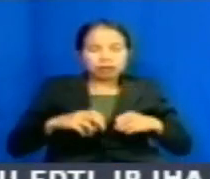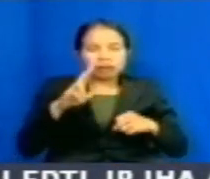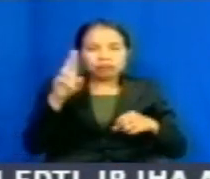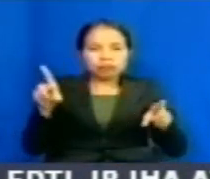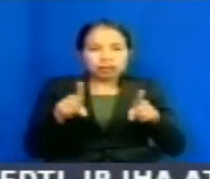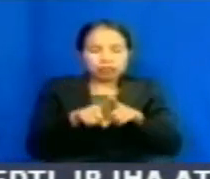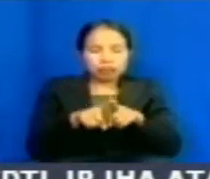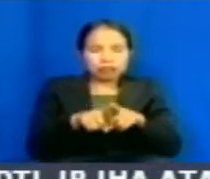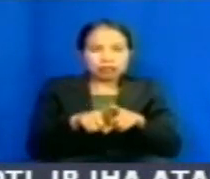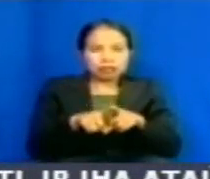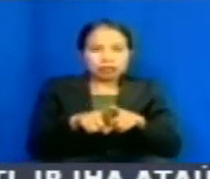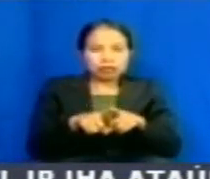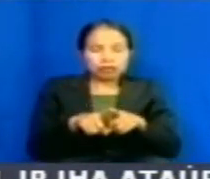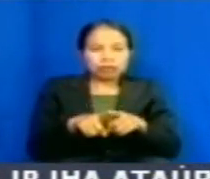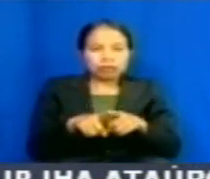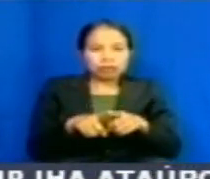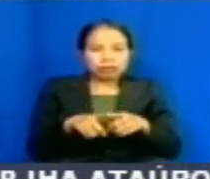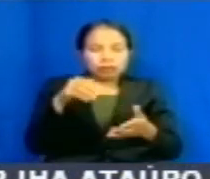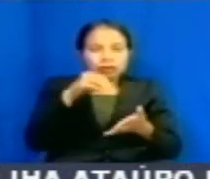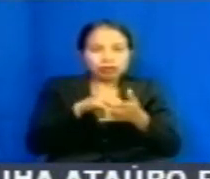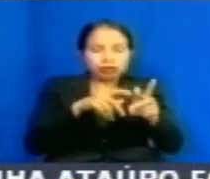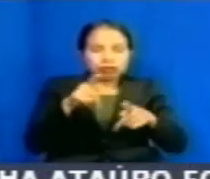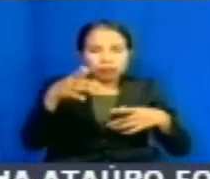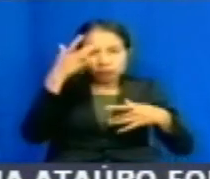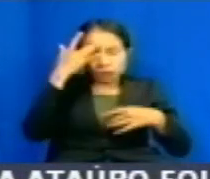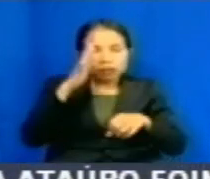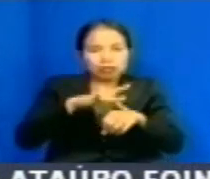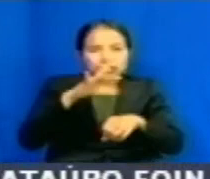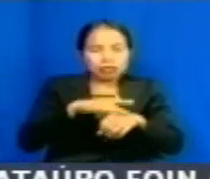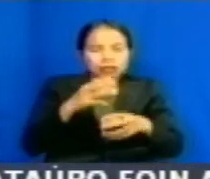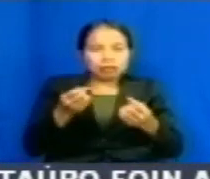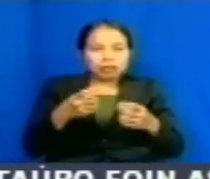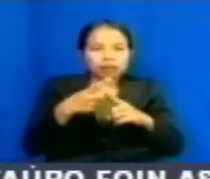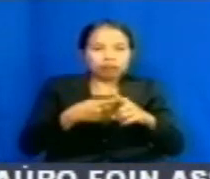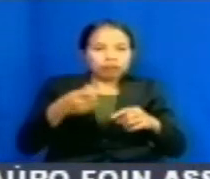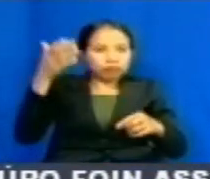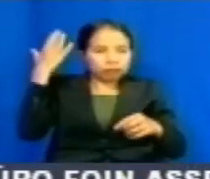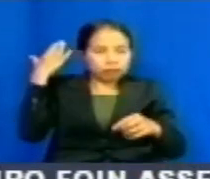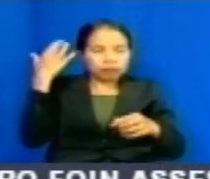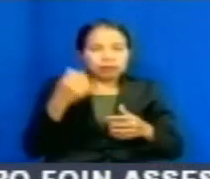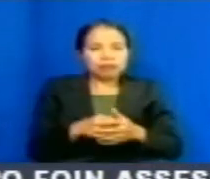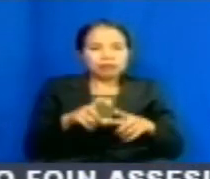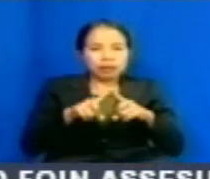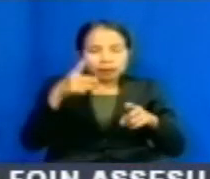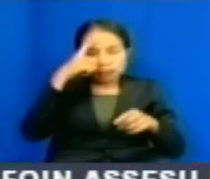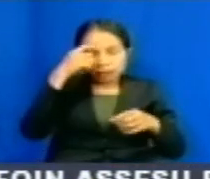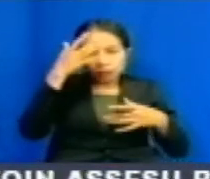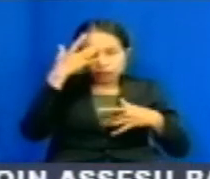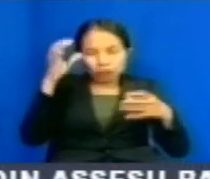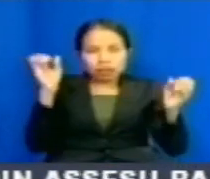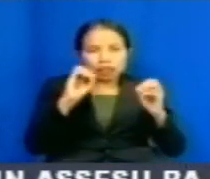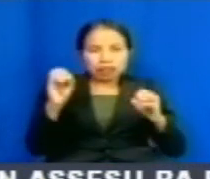nessa alternativa ida, onde acumula paciente homoras dengue nebedomina e fulan hirak bakoto. Mai betam bakazu la iha onan